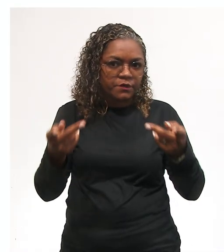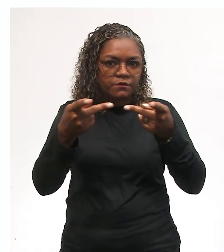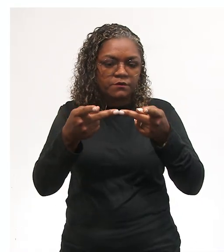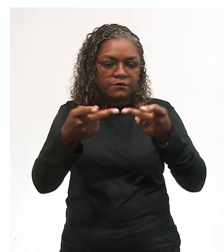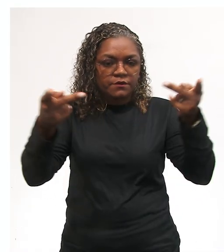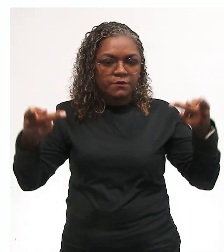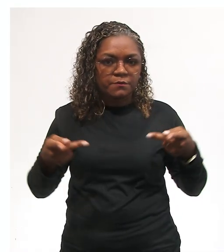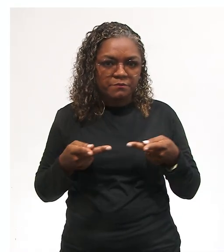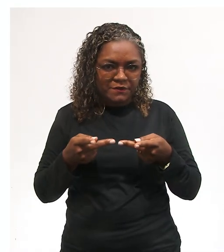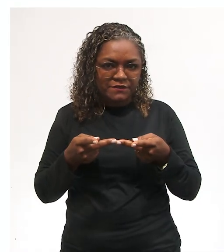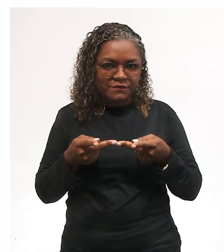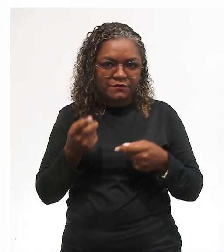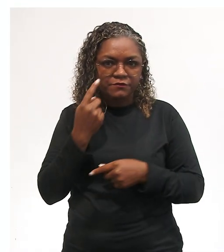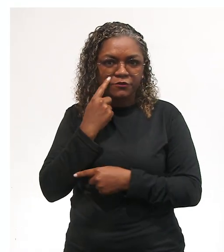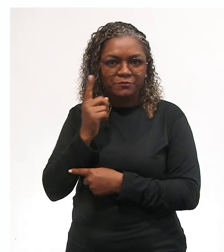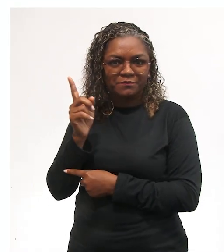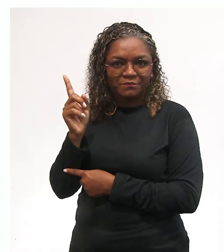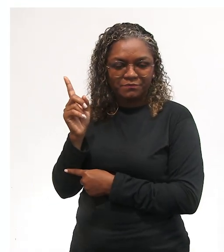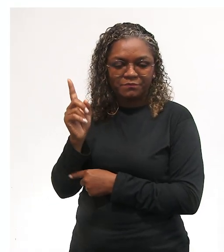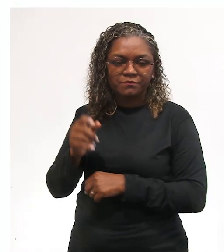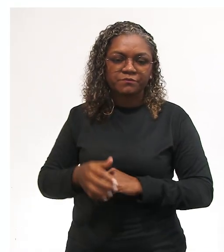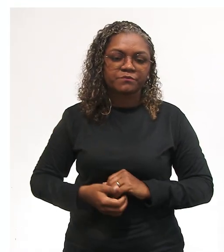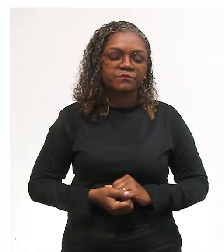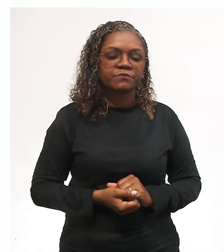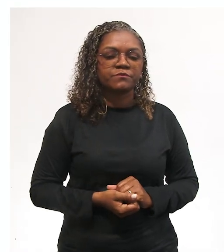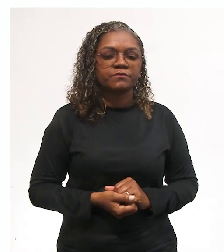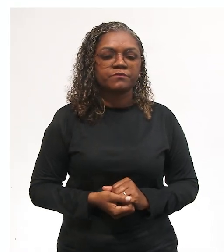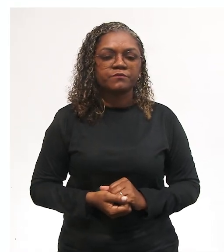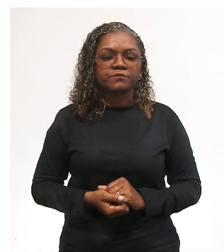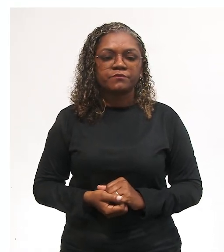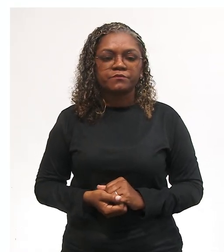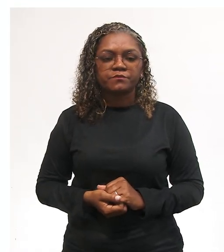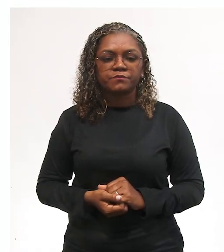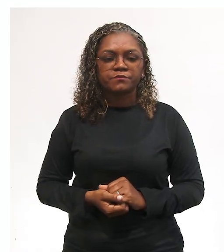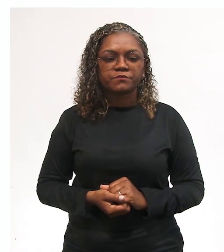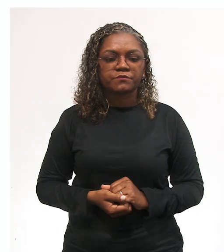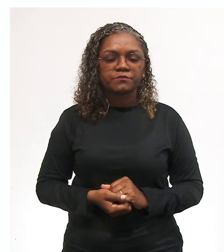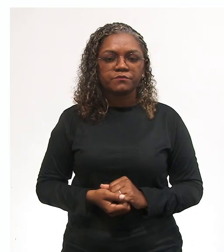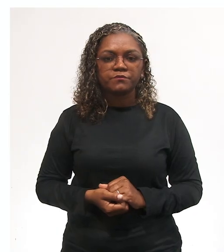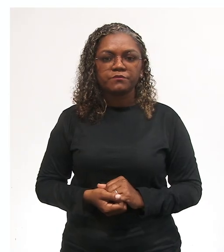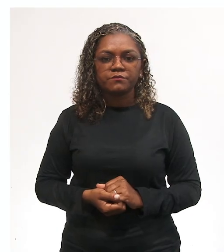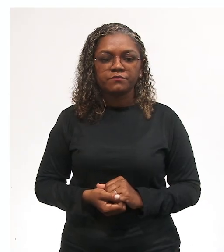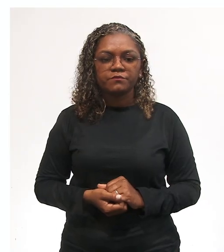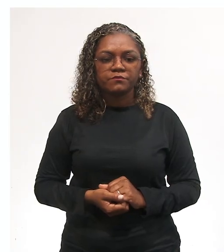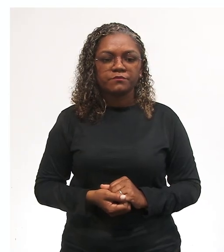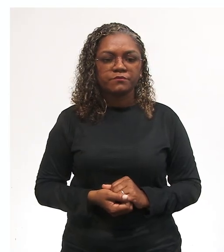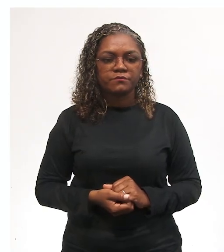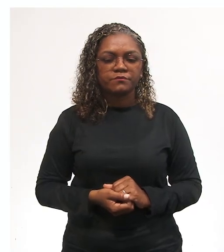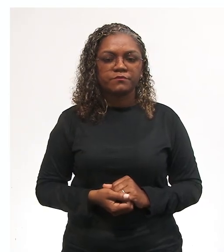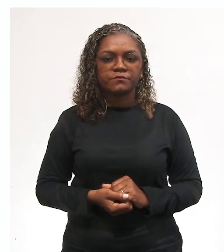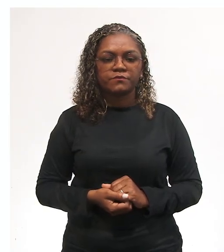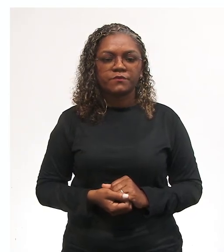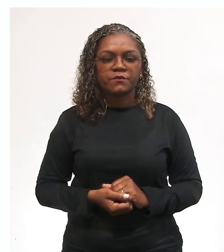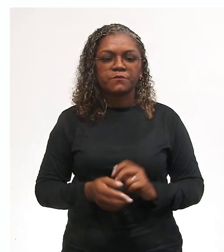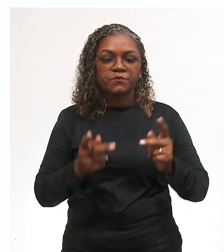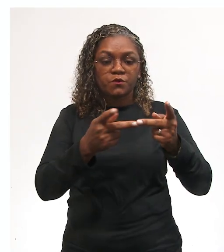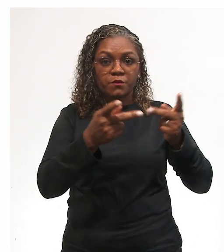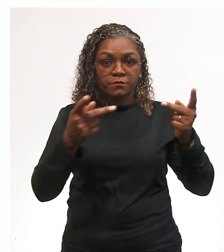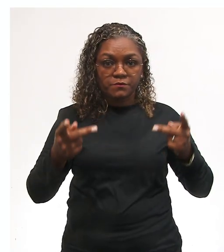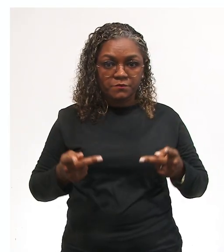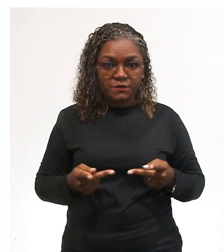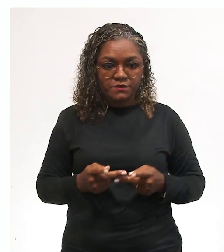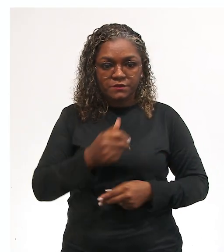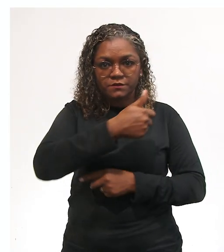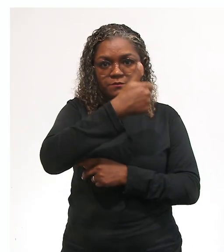que vai ser, dividida pela metade e outra